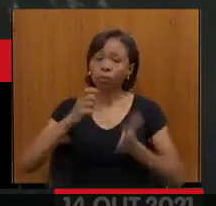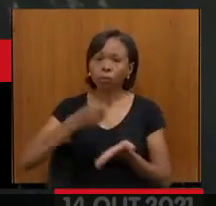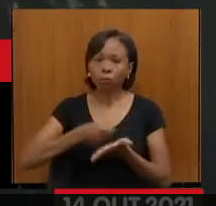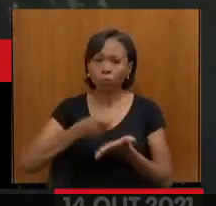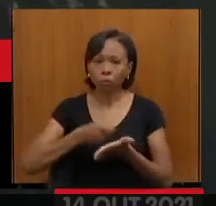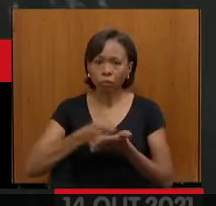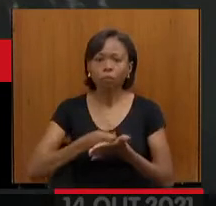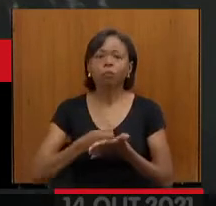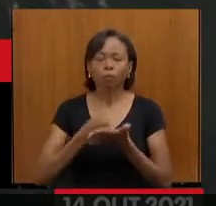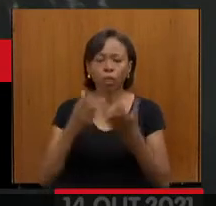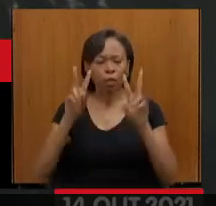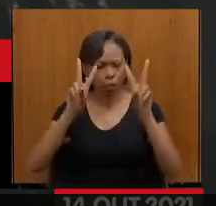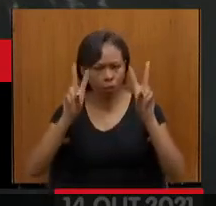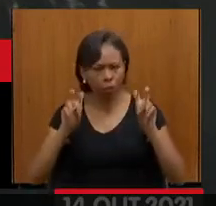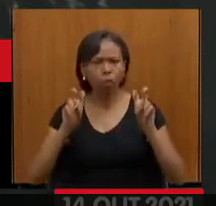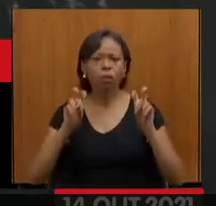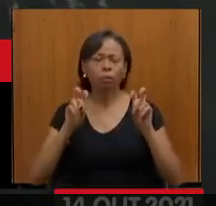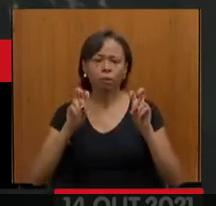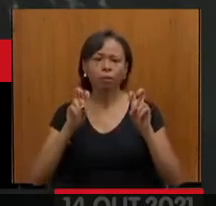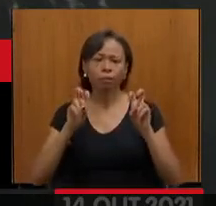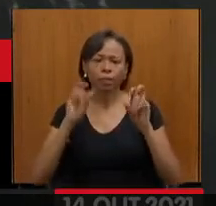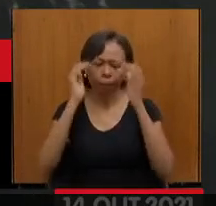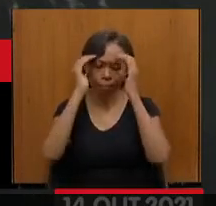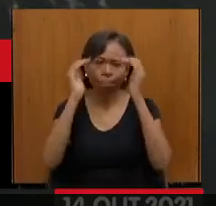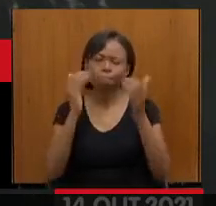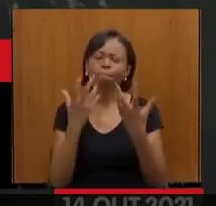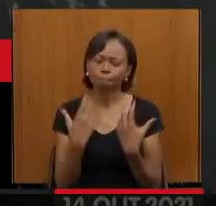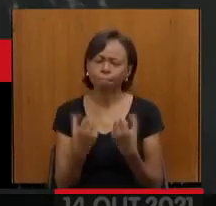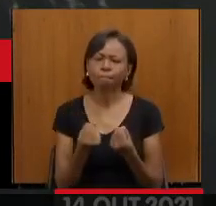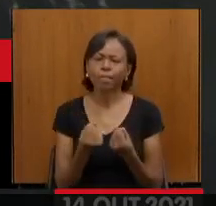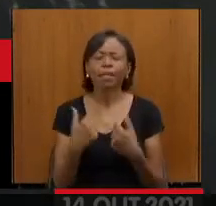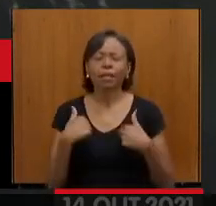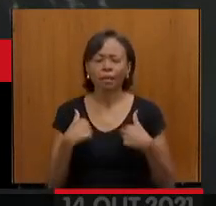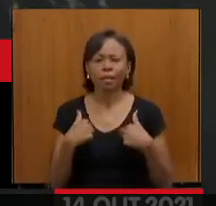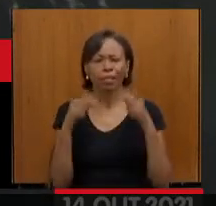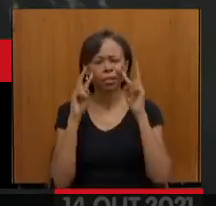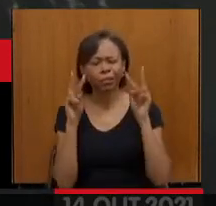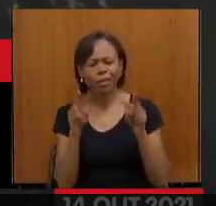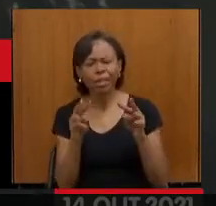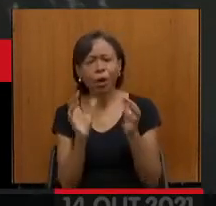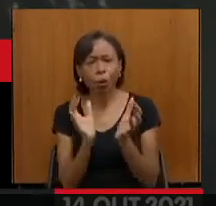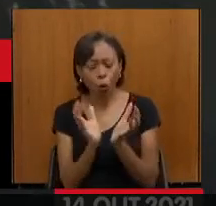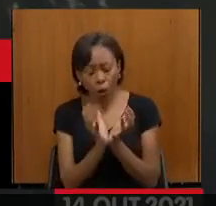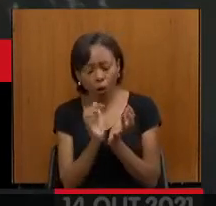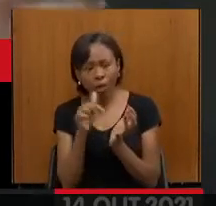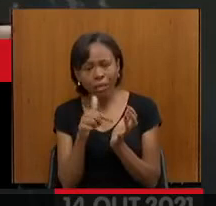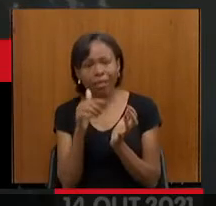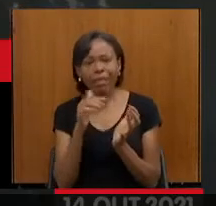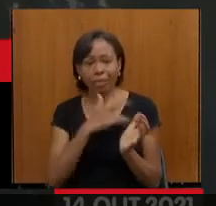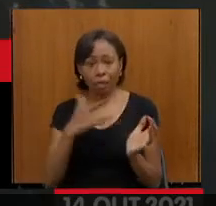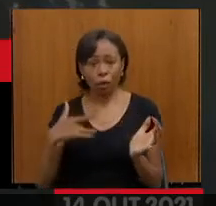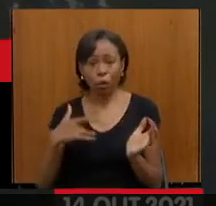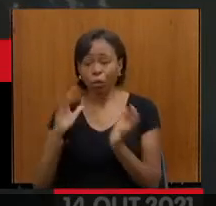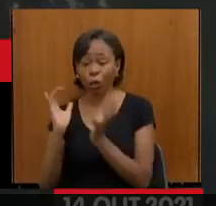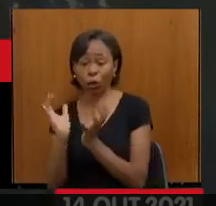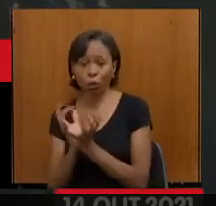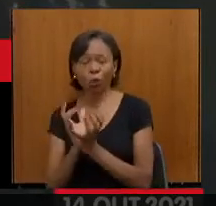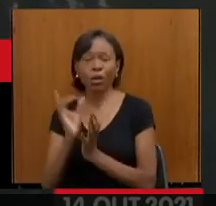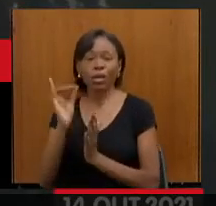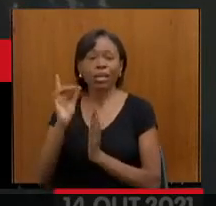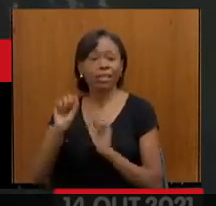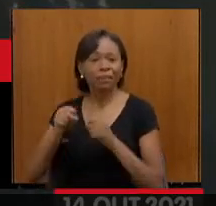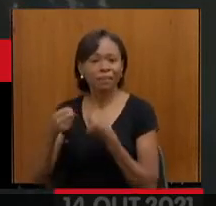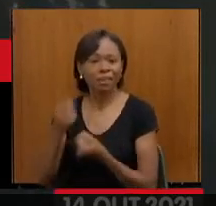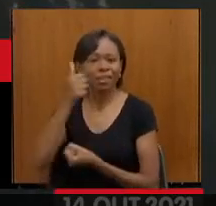abraçarmos essa causa. E eu fico muito feliz de ver a Comissão de Saúde, junto com a Comissão de Defesa da Mulher,